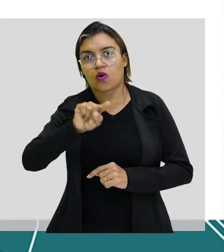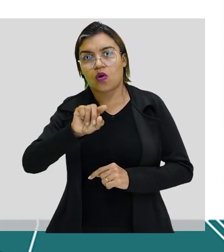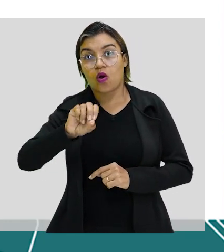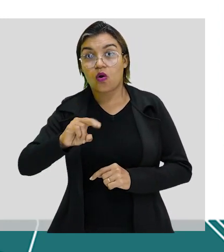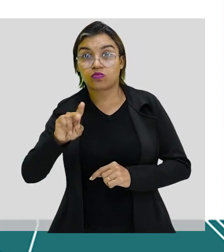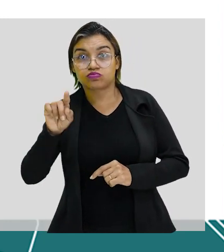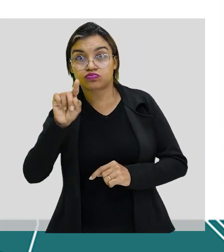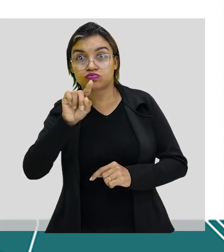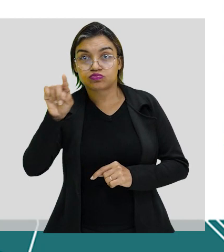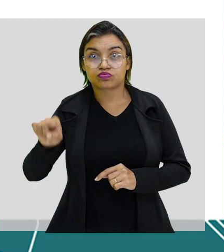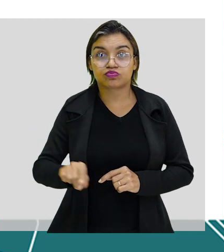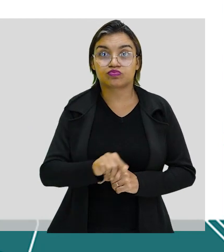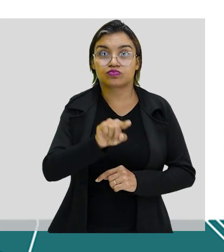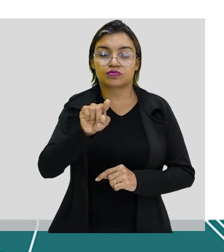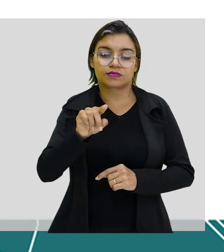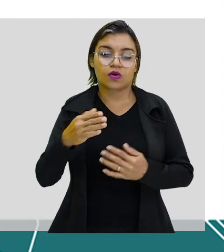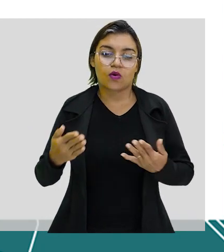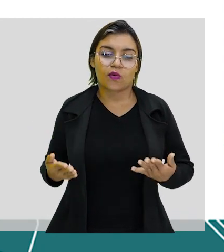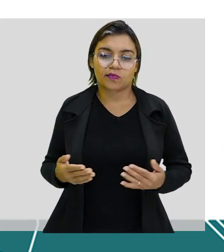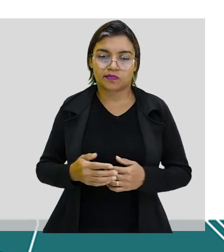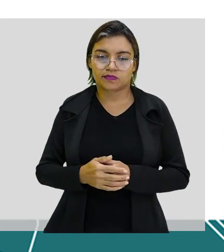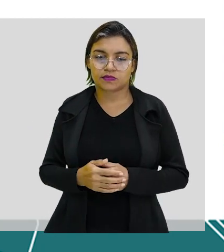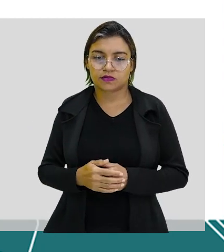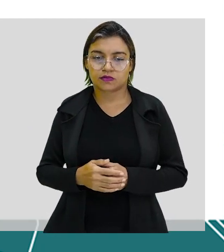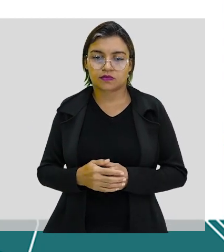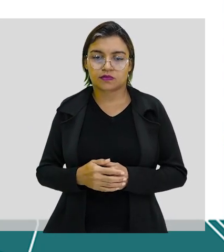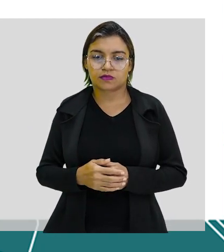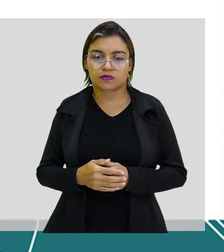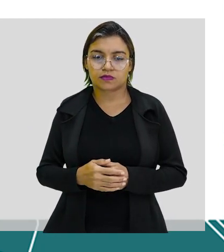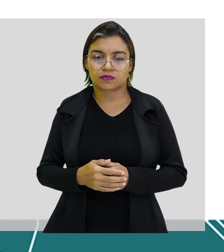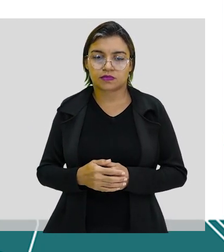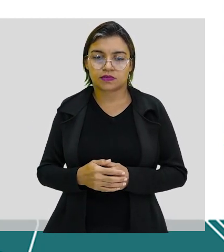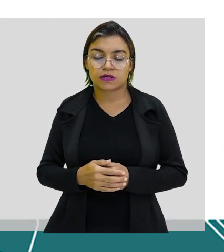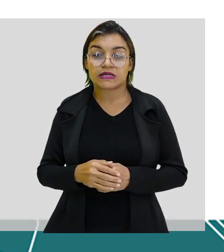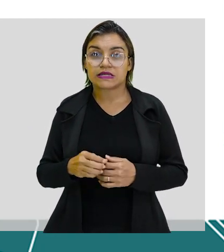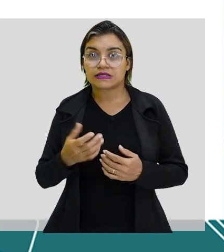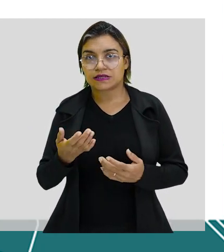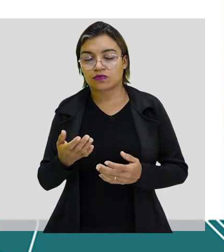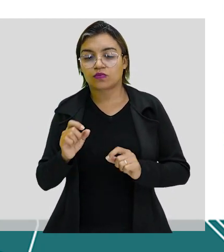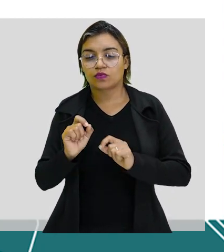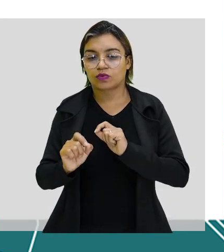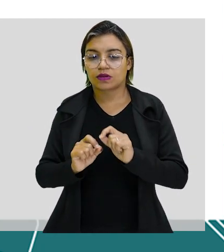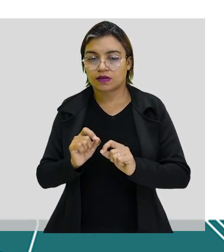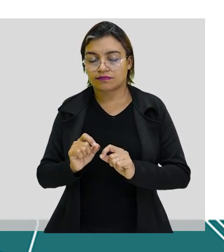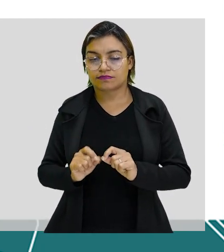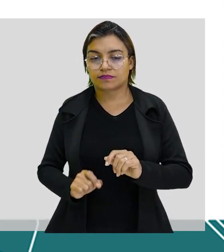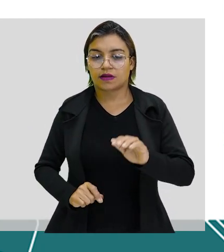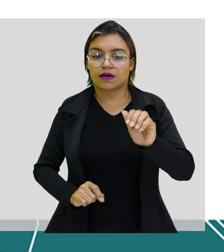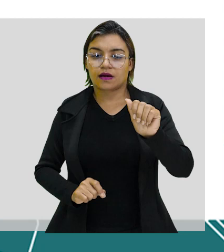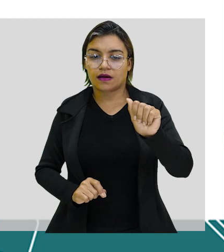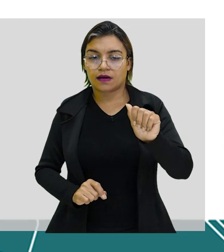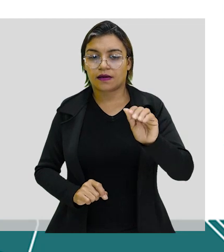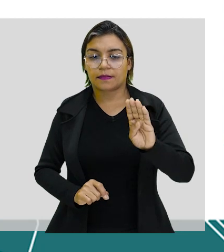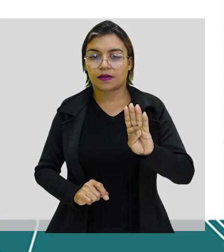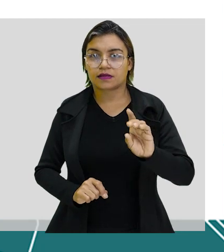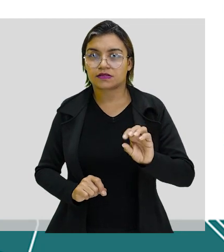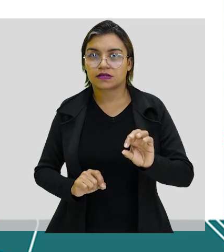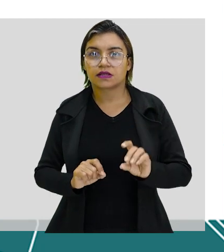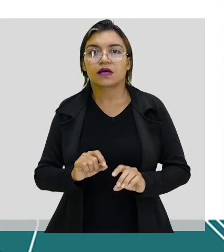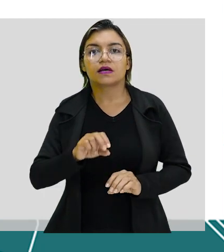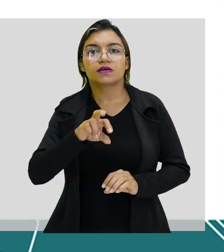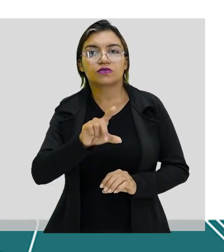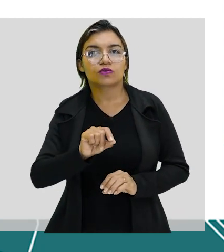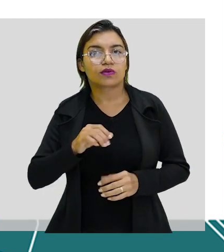completam corretamente, respectivamente, as lacunas acima são. Aí tem as alternativas. Então, voltando